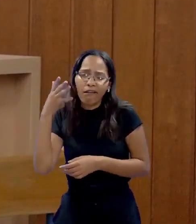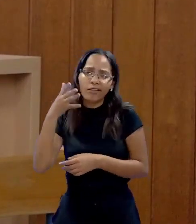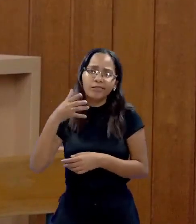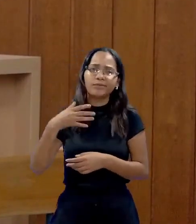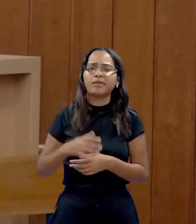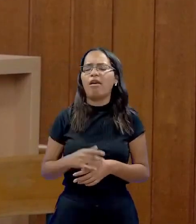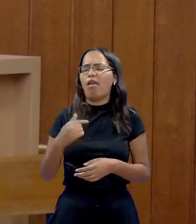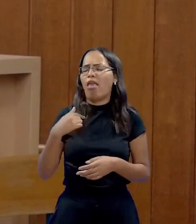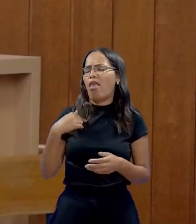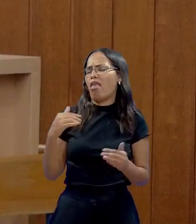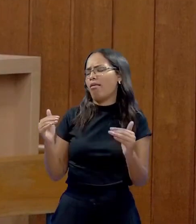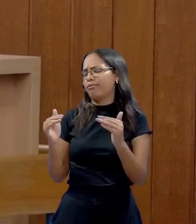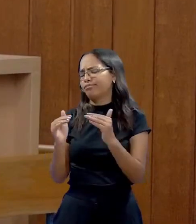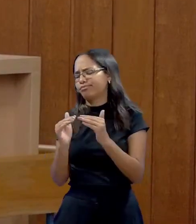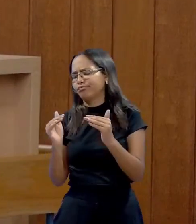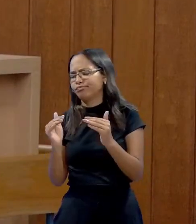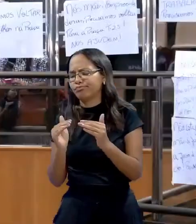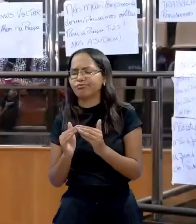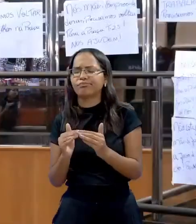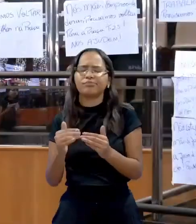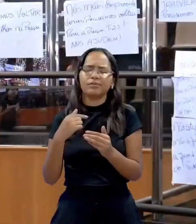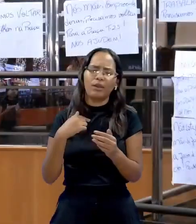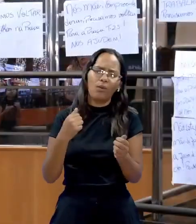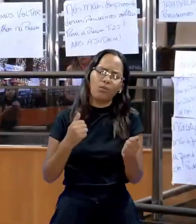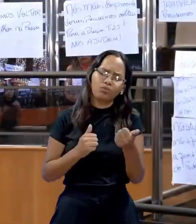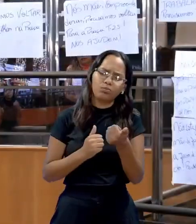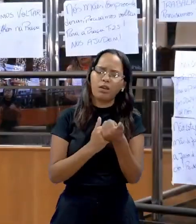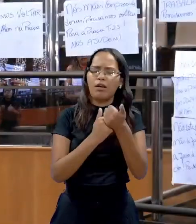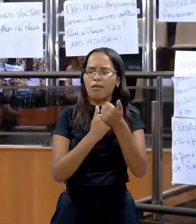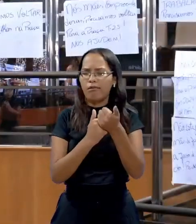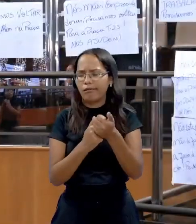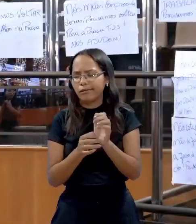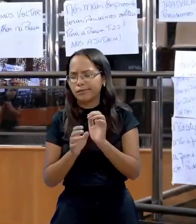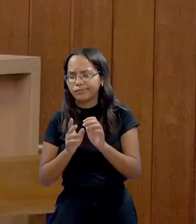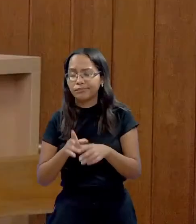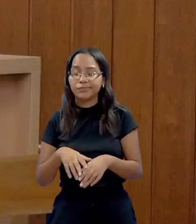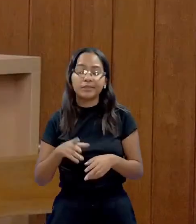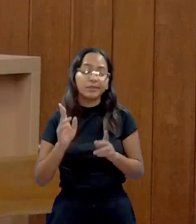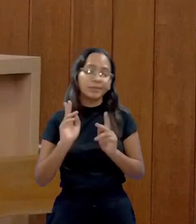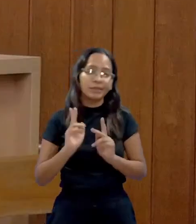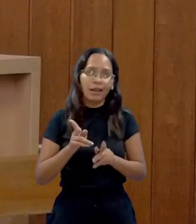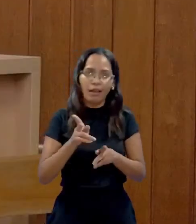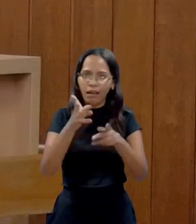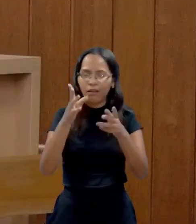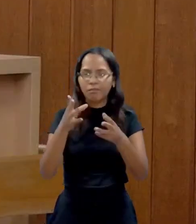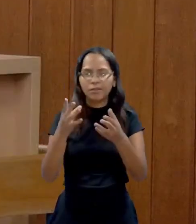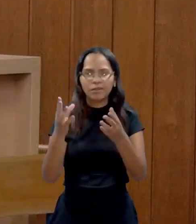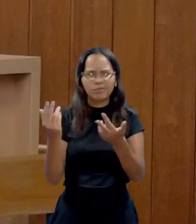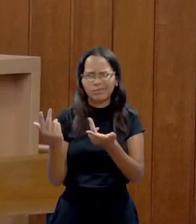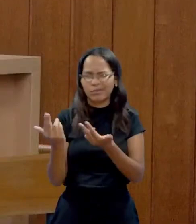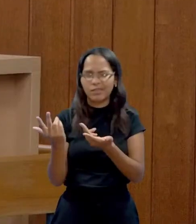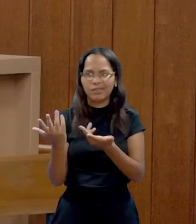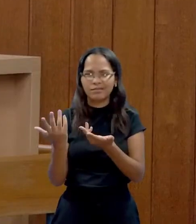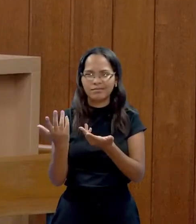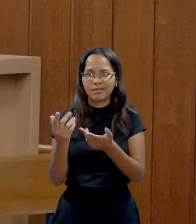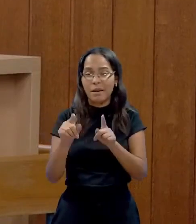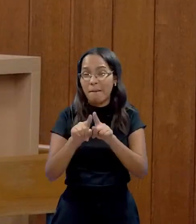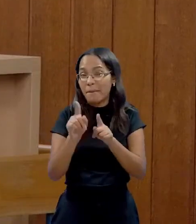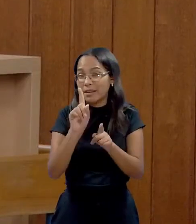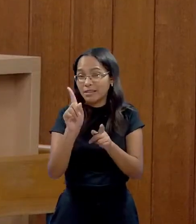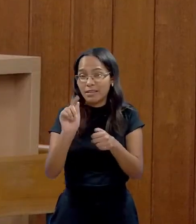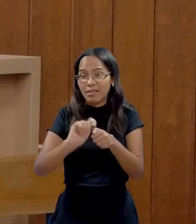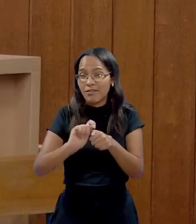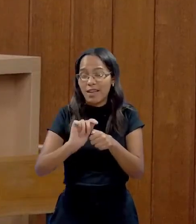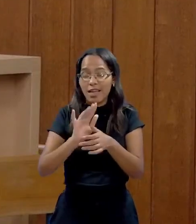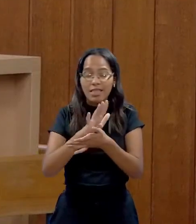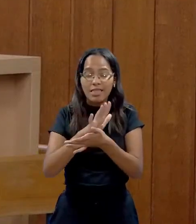contem comigo, etc, etc. Presidente, infelizmente, isso não se materializa na